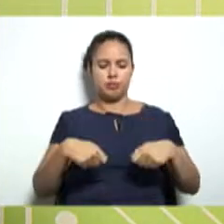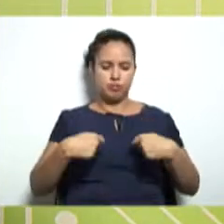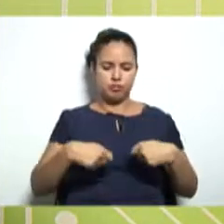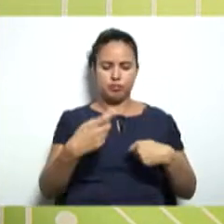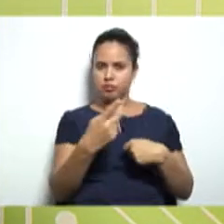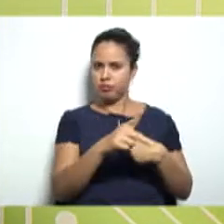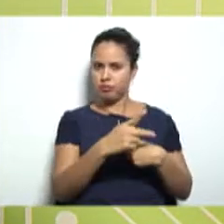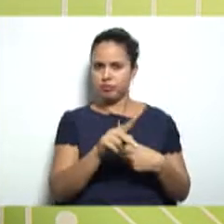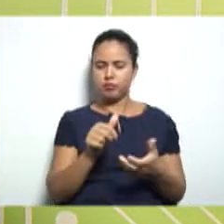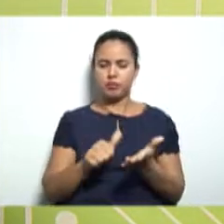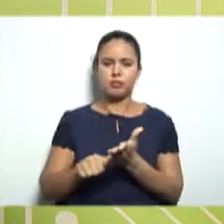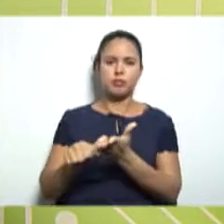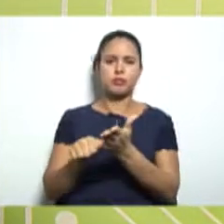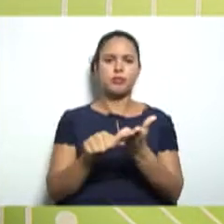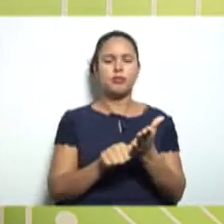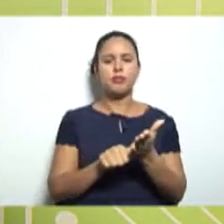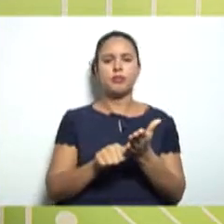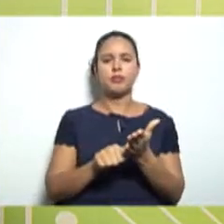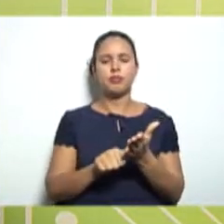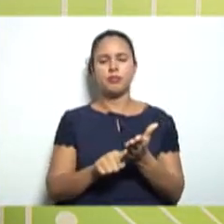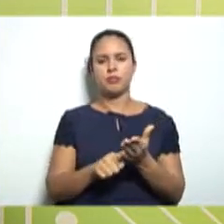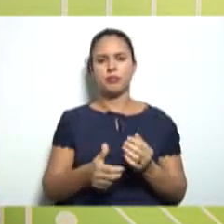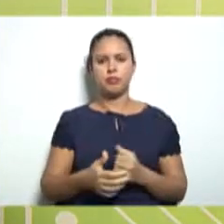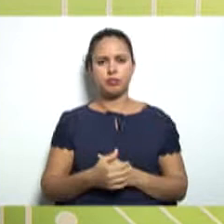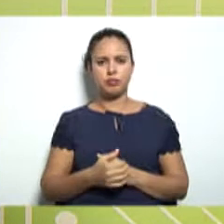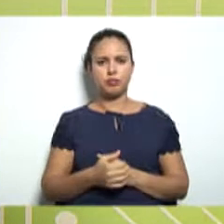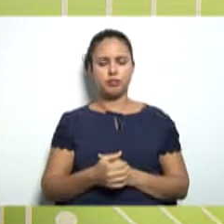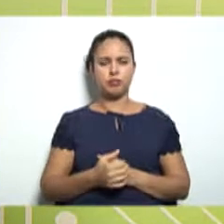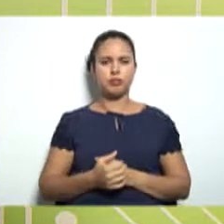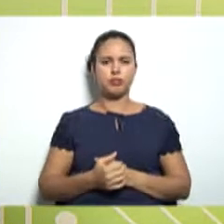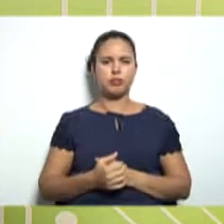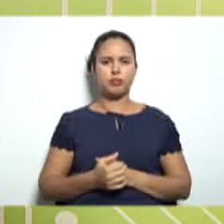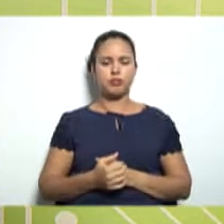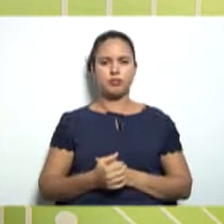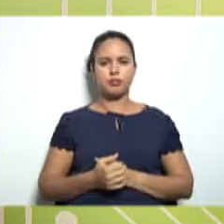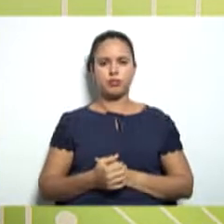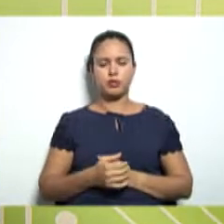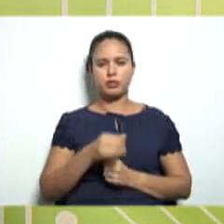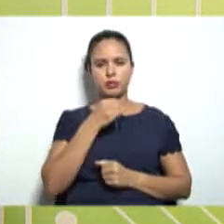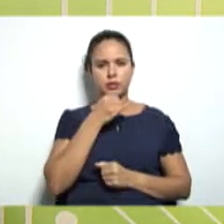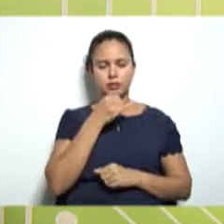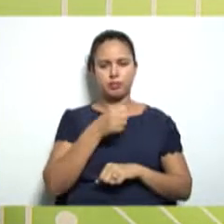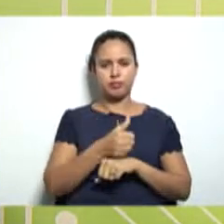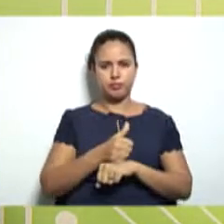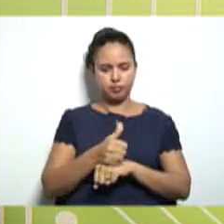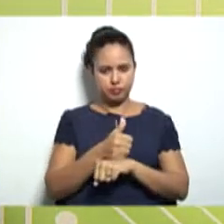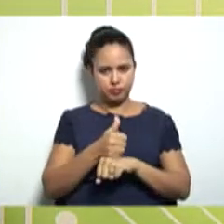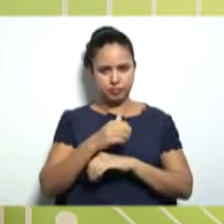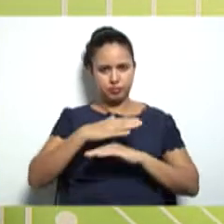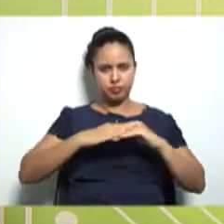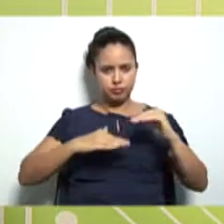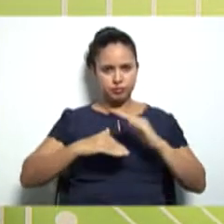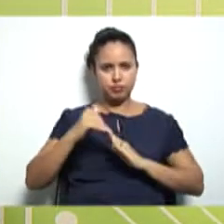outros ramos a gente vai ter algumas cooperativas atuando aqui no ramo especial, querendo profissionalizar mesmo a pessoa que tem essa necessidade especial.